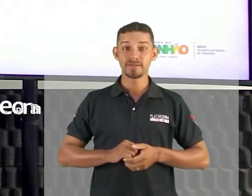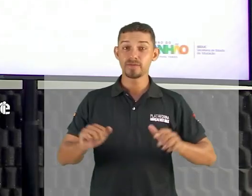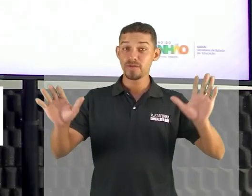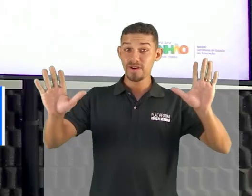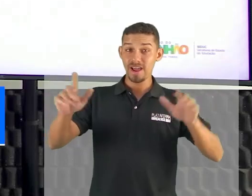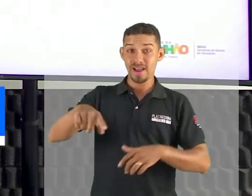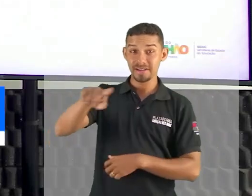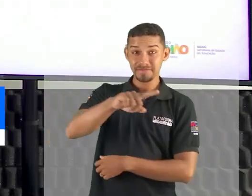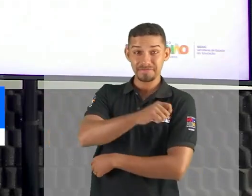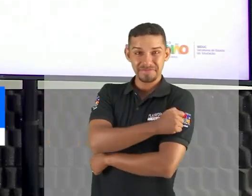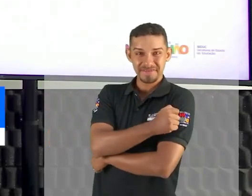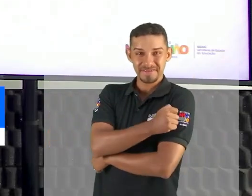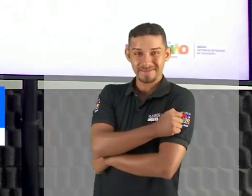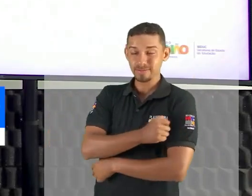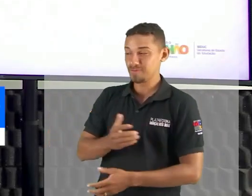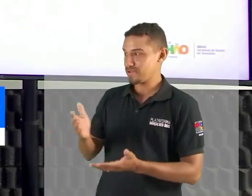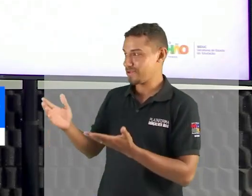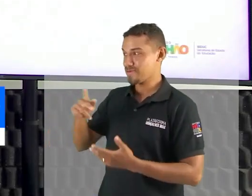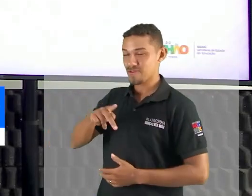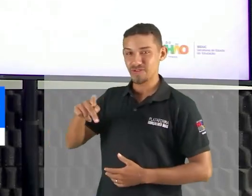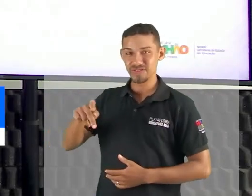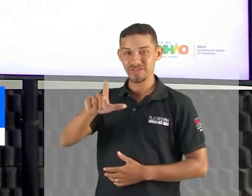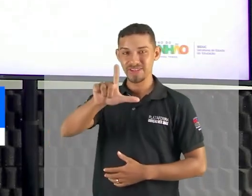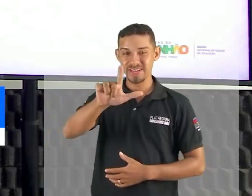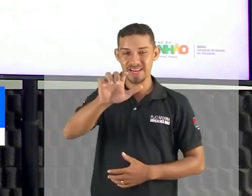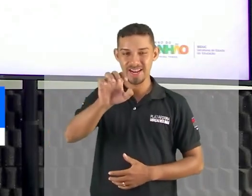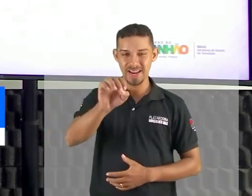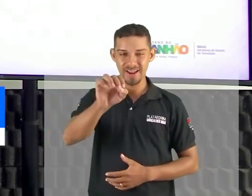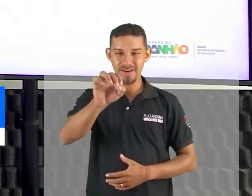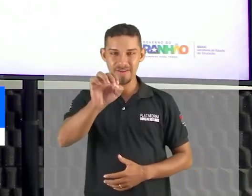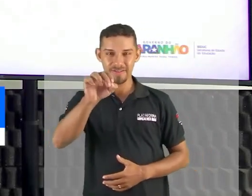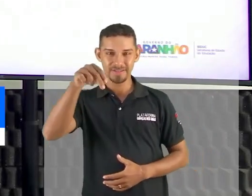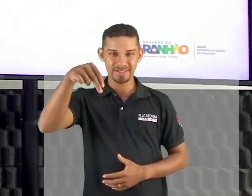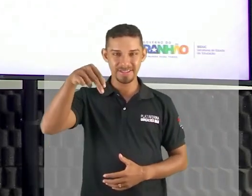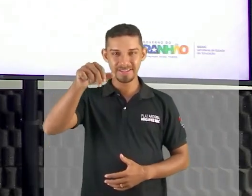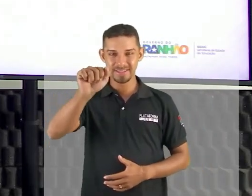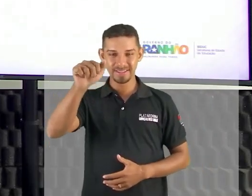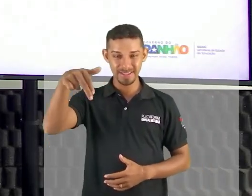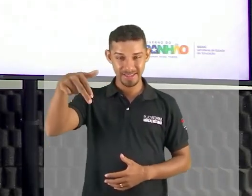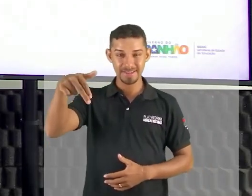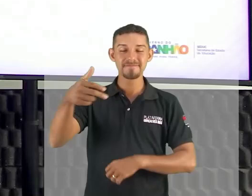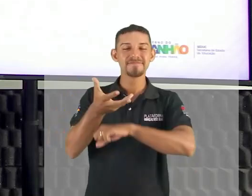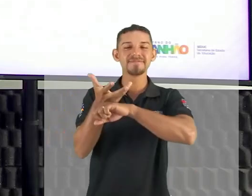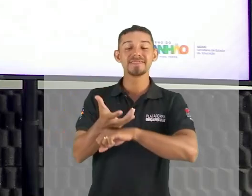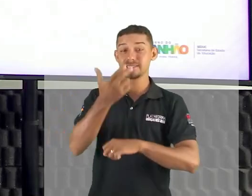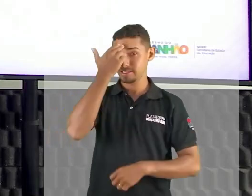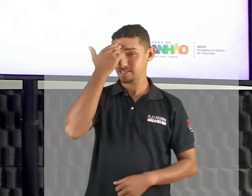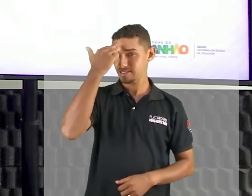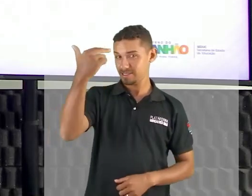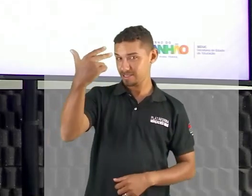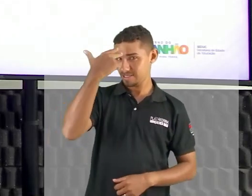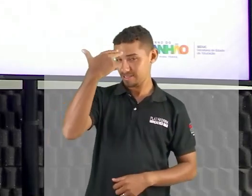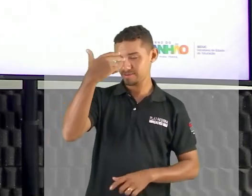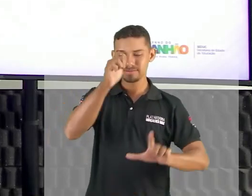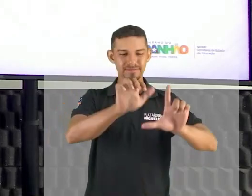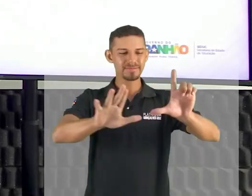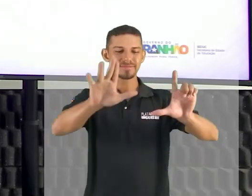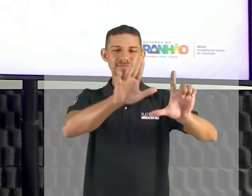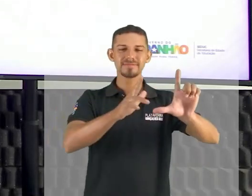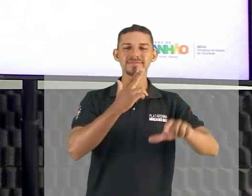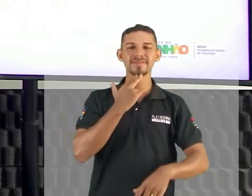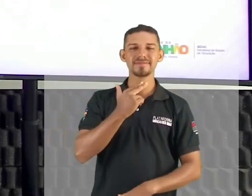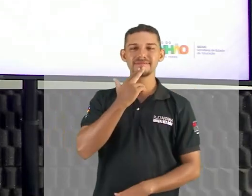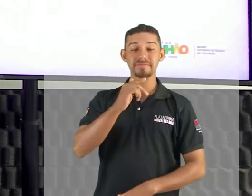Olá, estudante! Professor Leonan Rodrigues, de História, aqui na plataforma Gonçalves Dias, com um cursinho preparatório para o